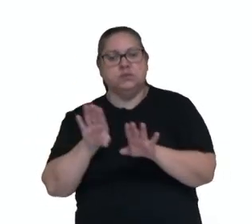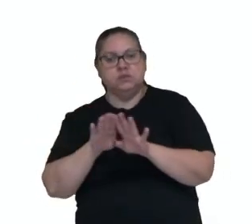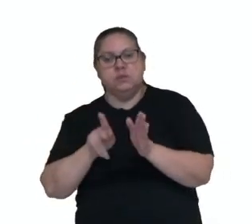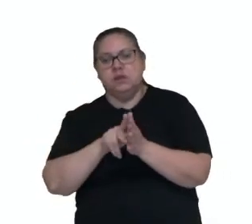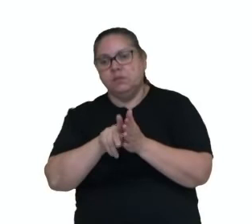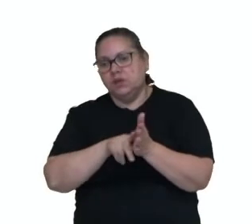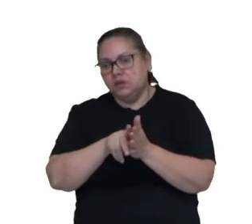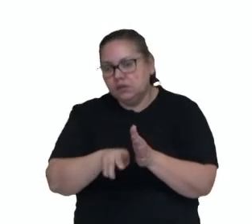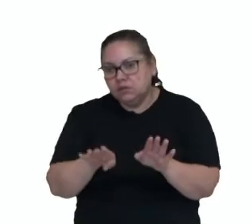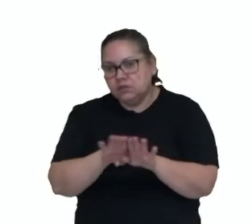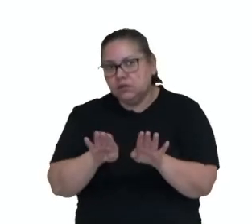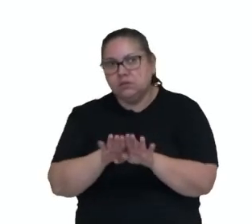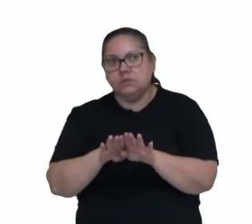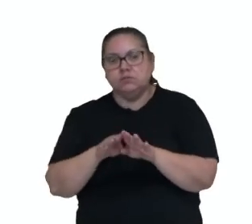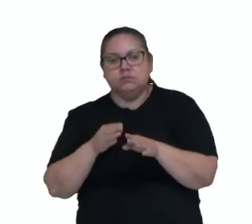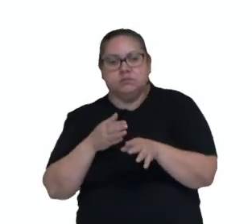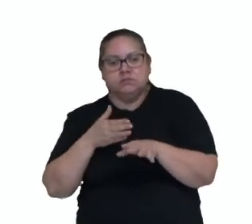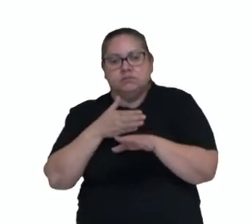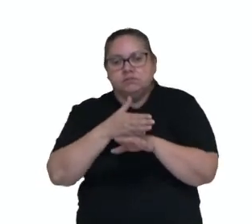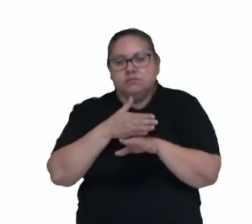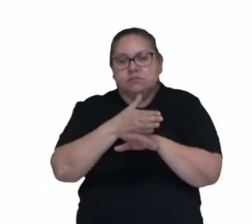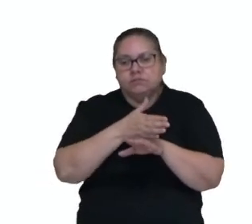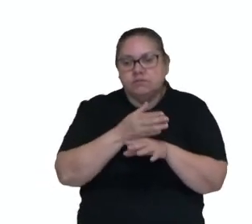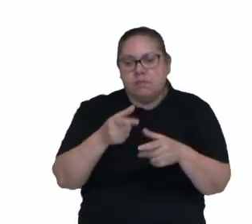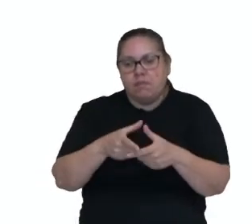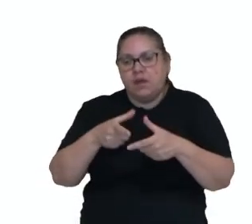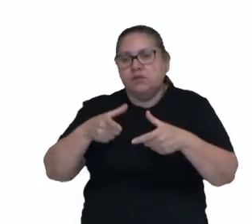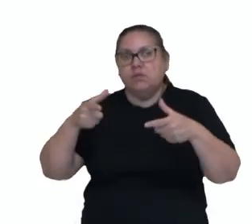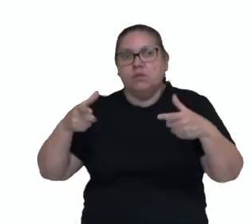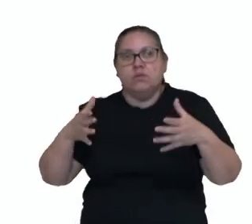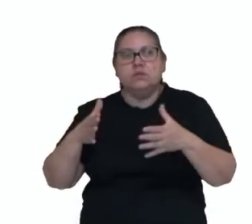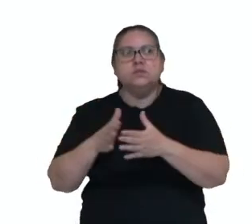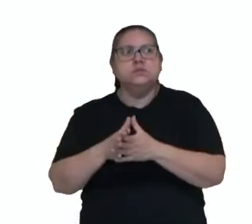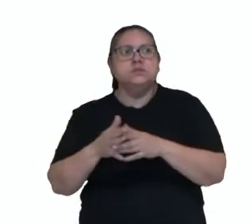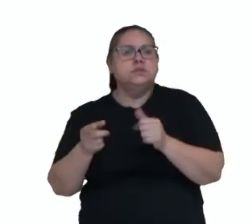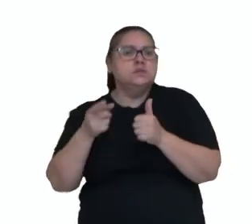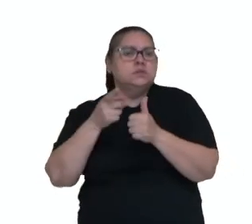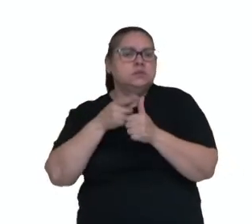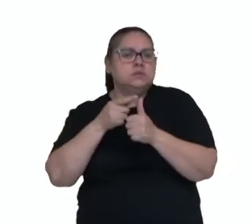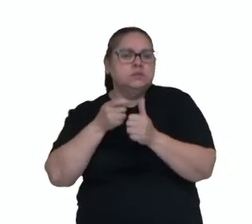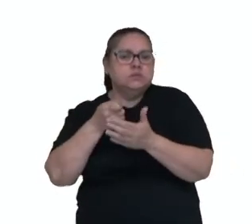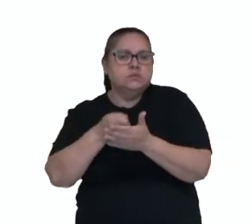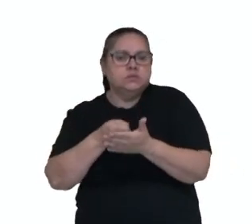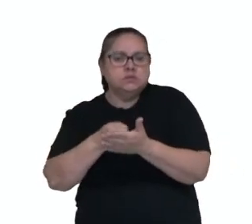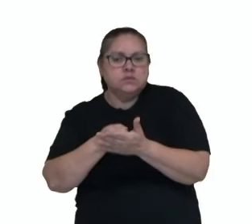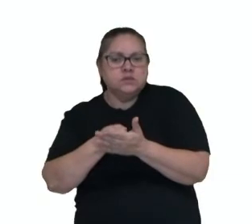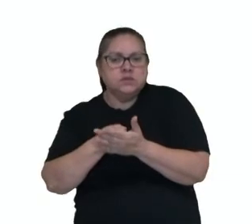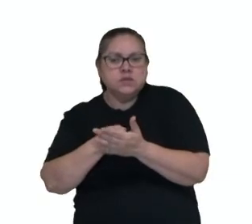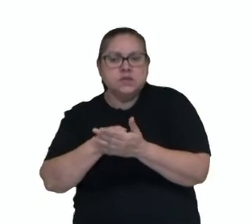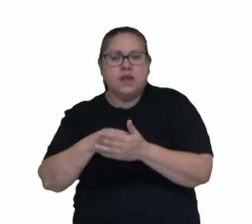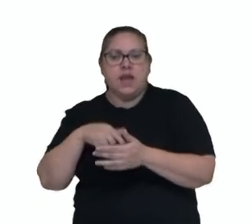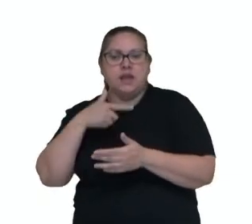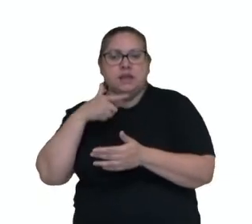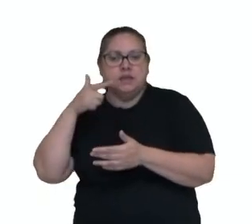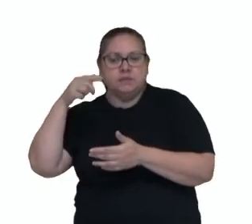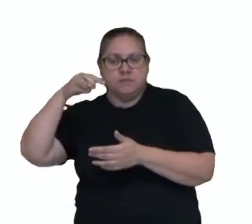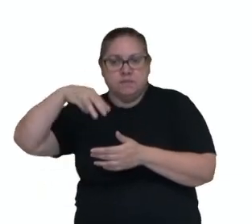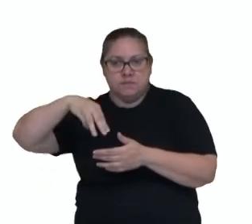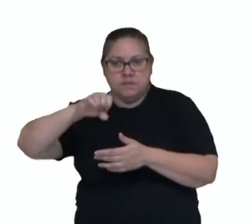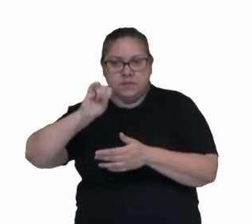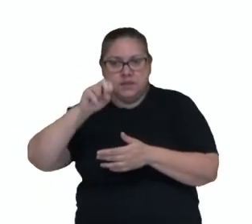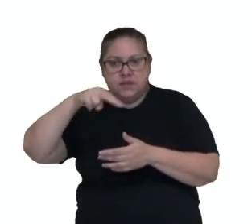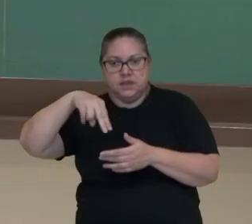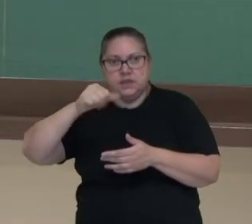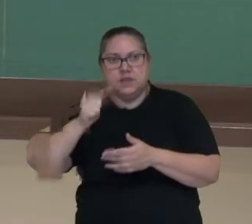estimuladas entradas para o interior em busca de jazidas maiores. Os primeiros registros de ouro no sertão de Minas foram a partir de